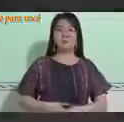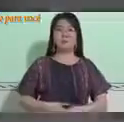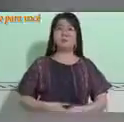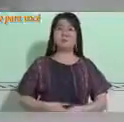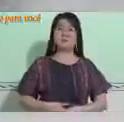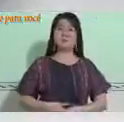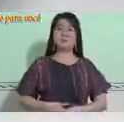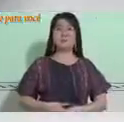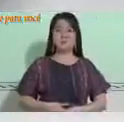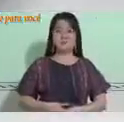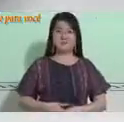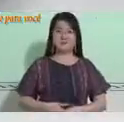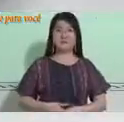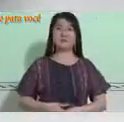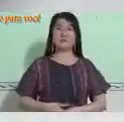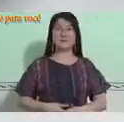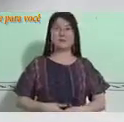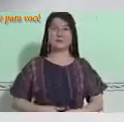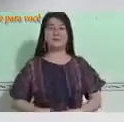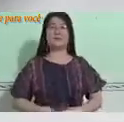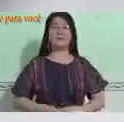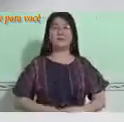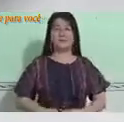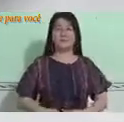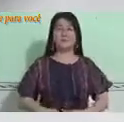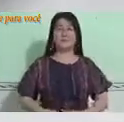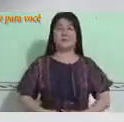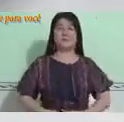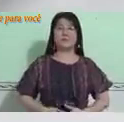Veja como é feito o tratamento da vaginose.